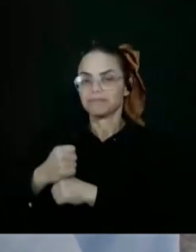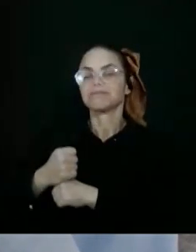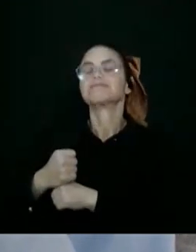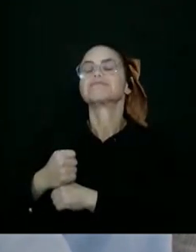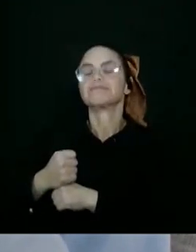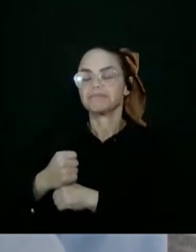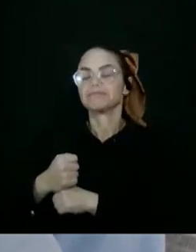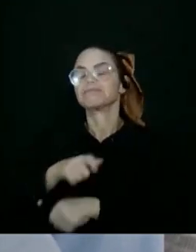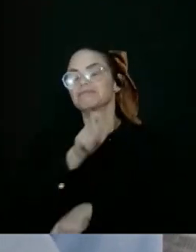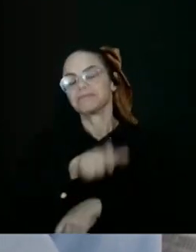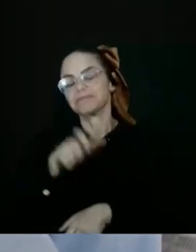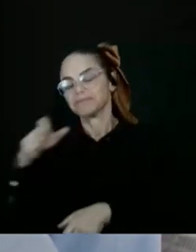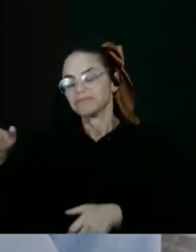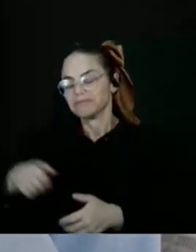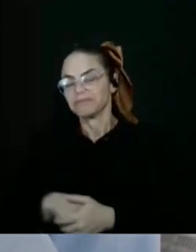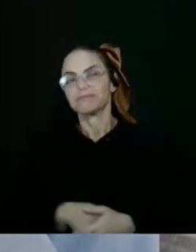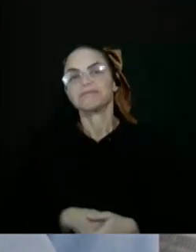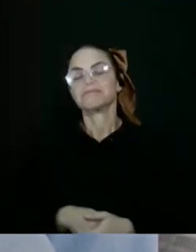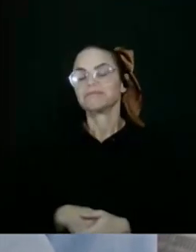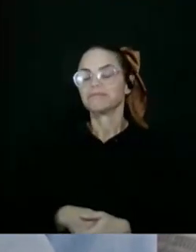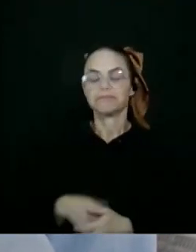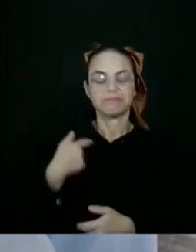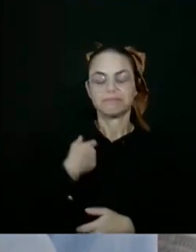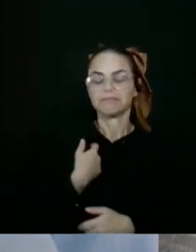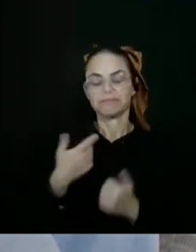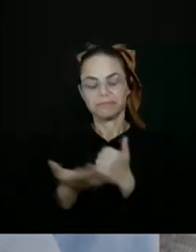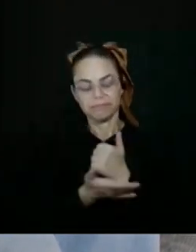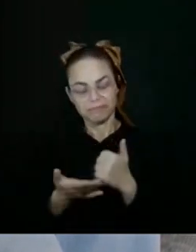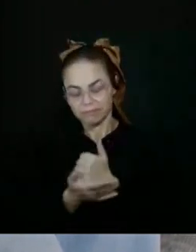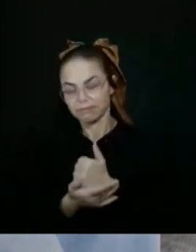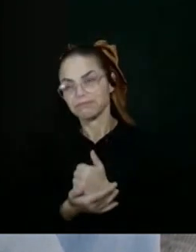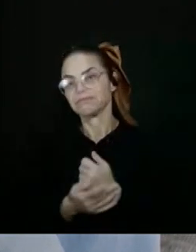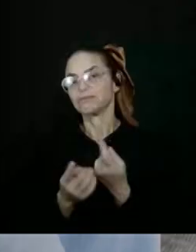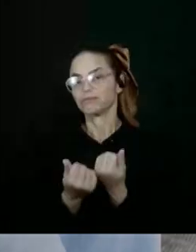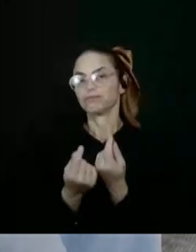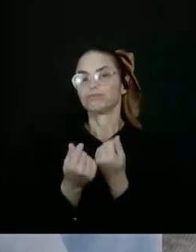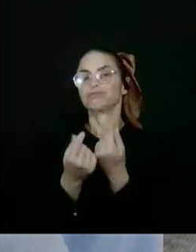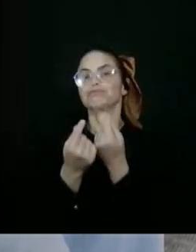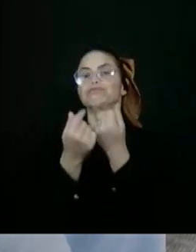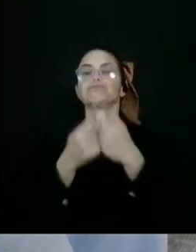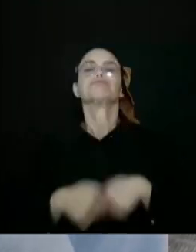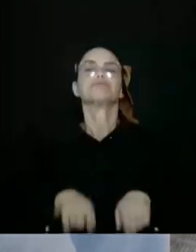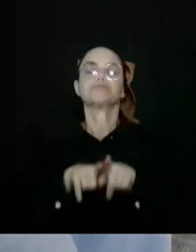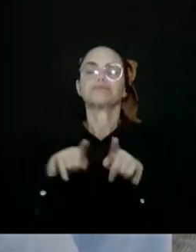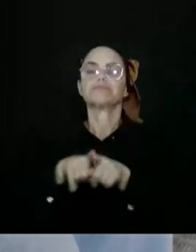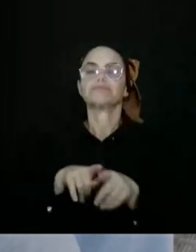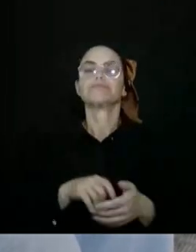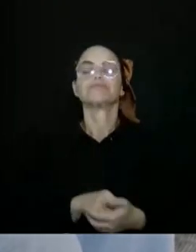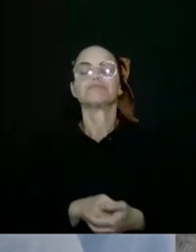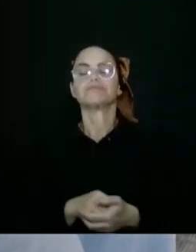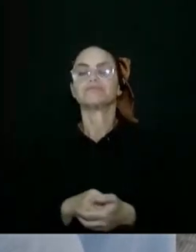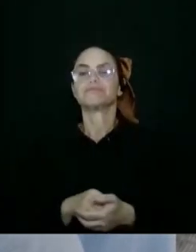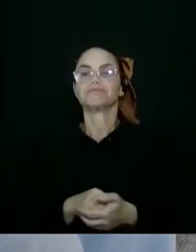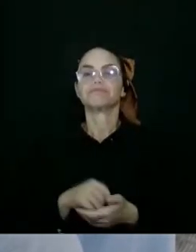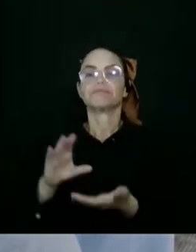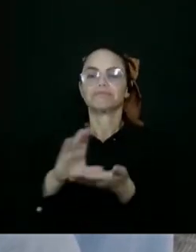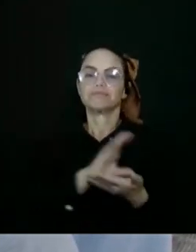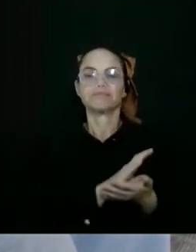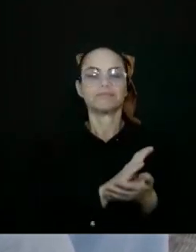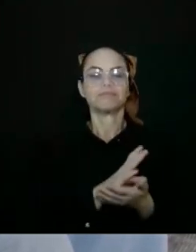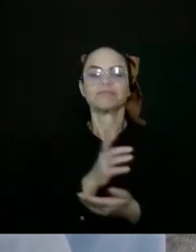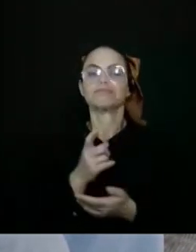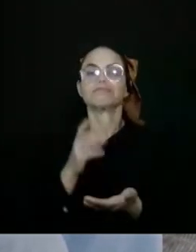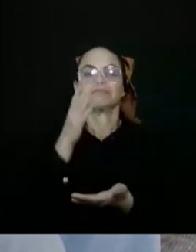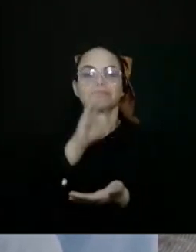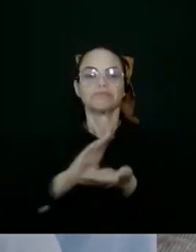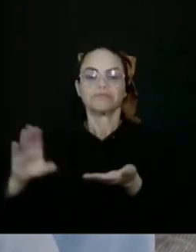pessoas não se baseiam apenas nisso, né, na renda, mas também em quem recebeu lucros acima de